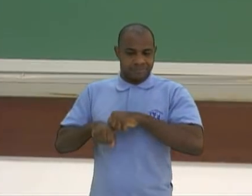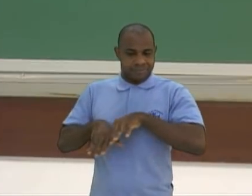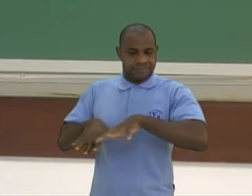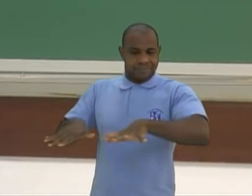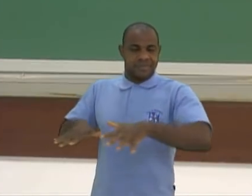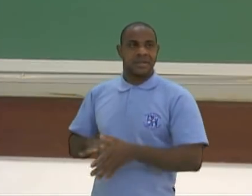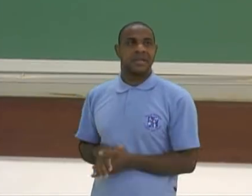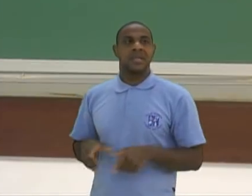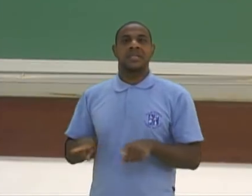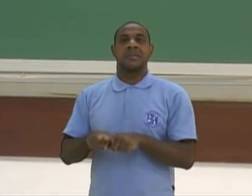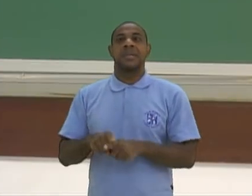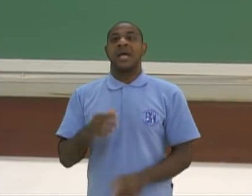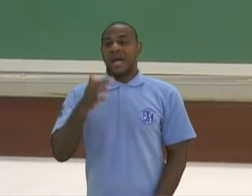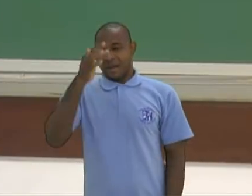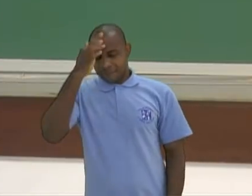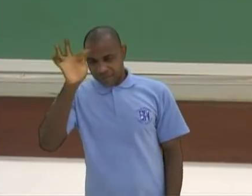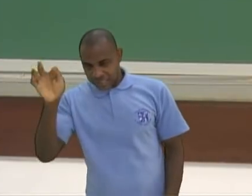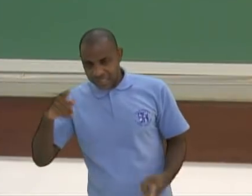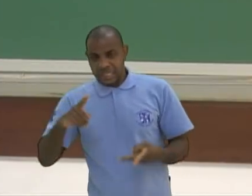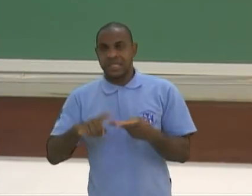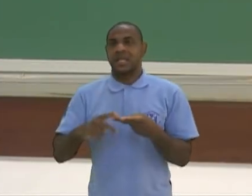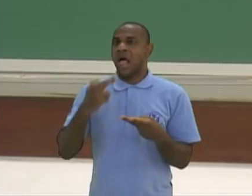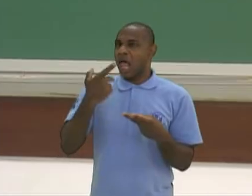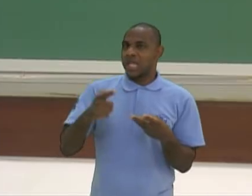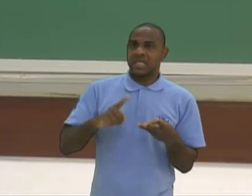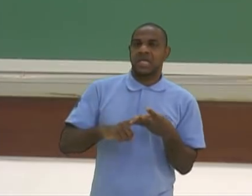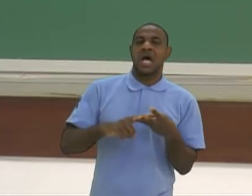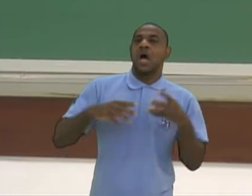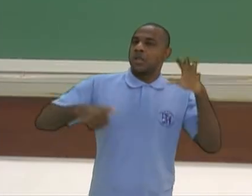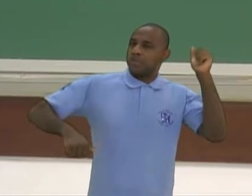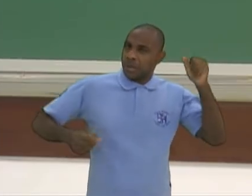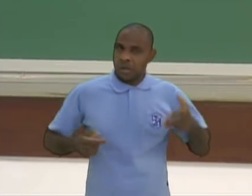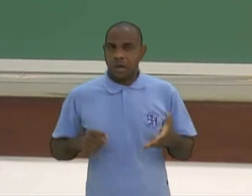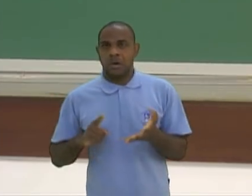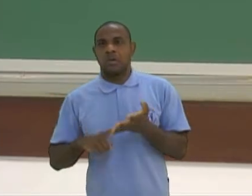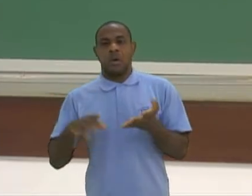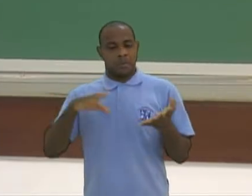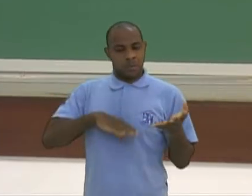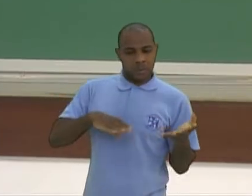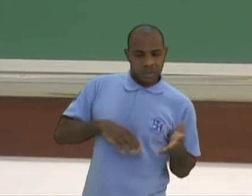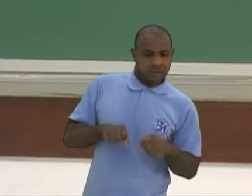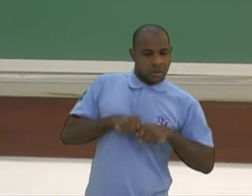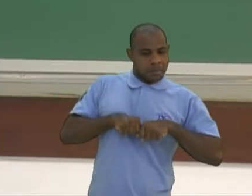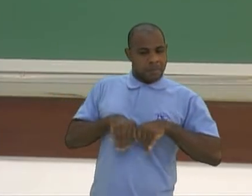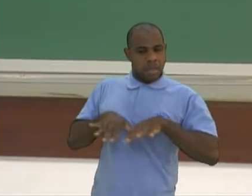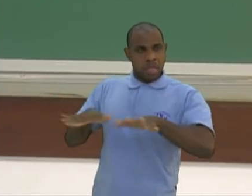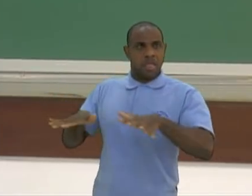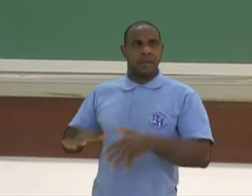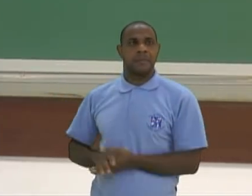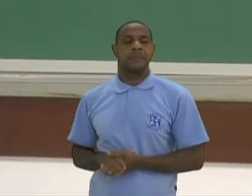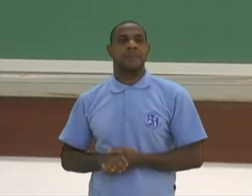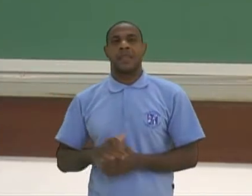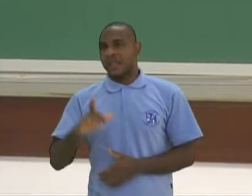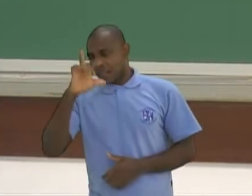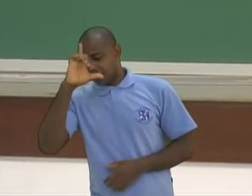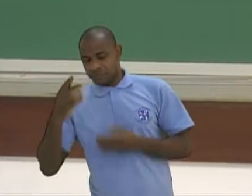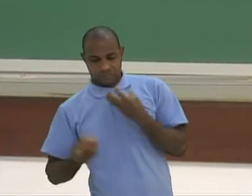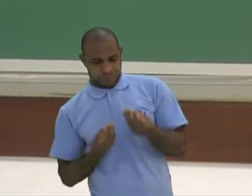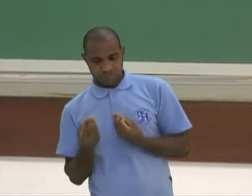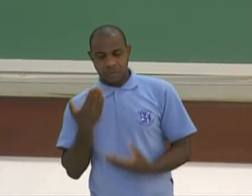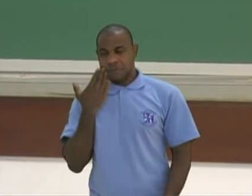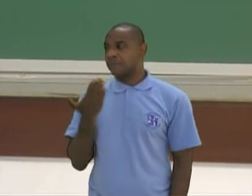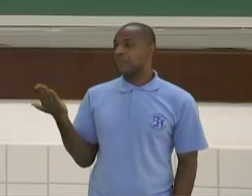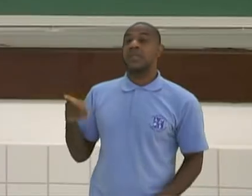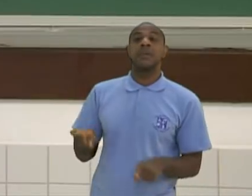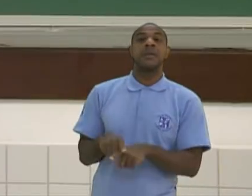língua francesa, o italiano, né, o espanhol, o português, né, as línguas neolatinas. Interessante isso. E